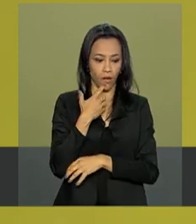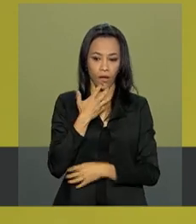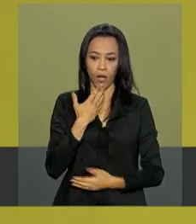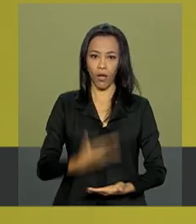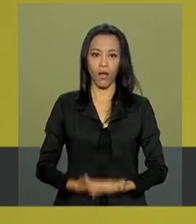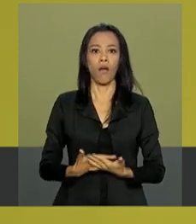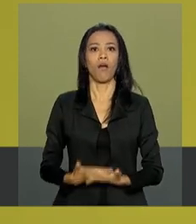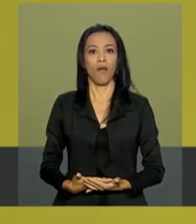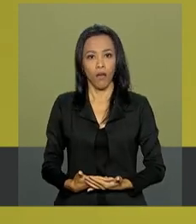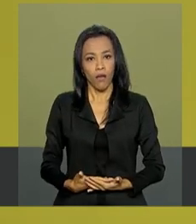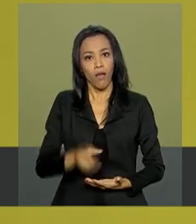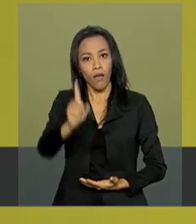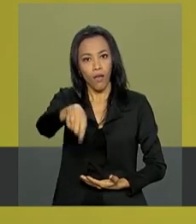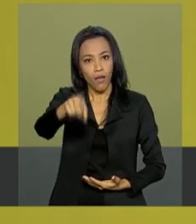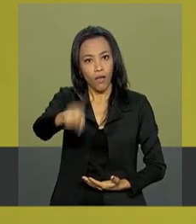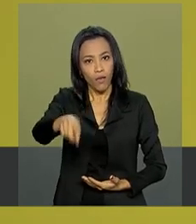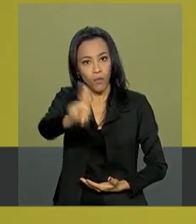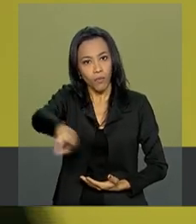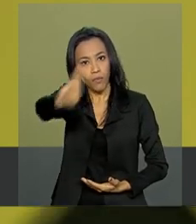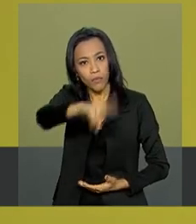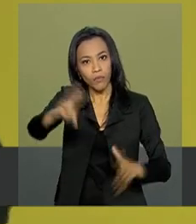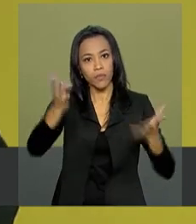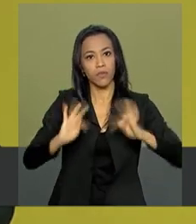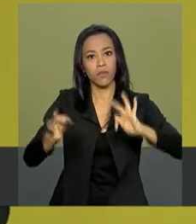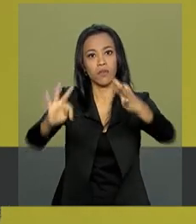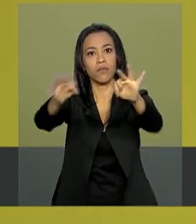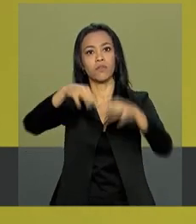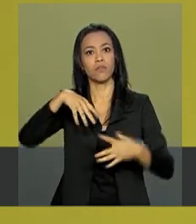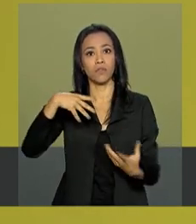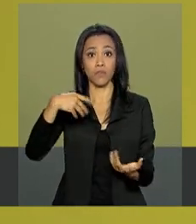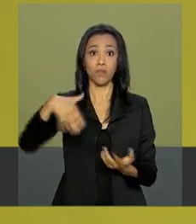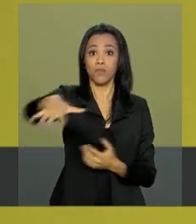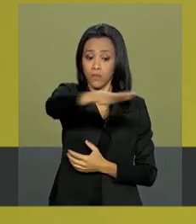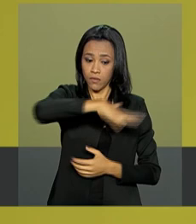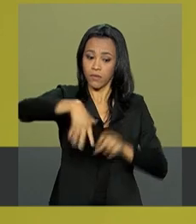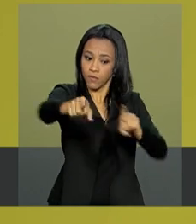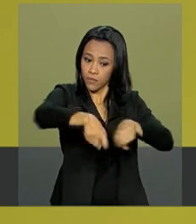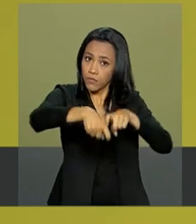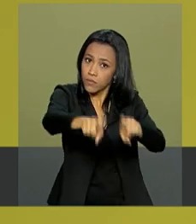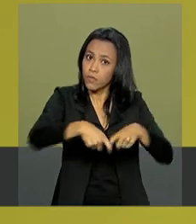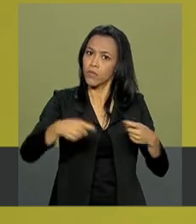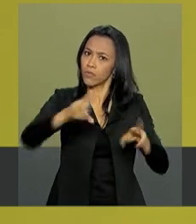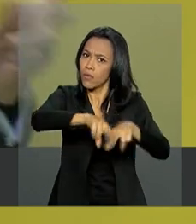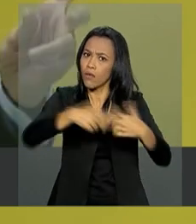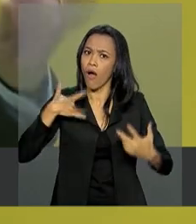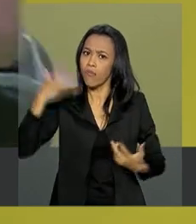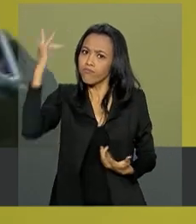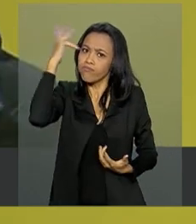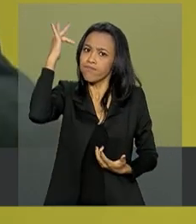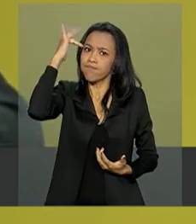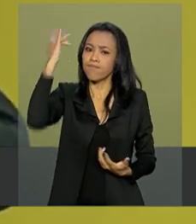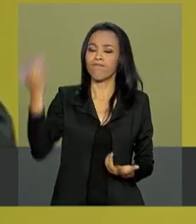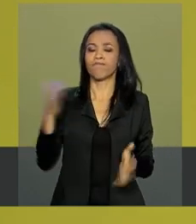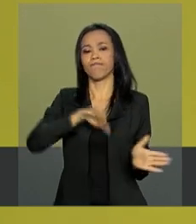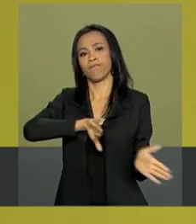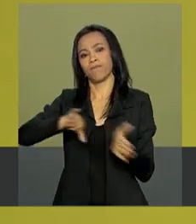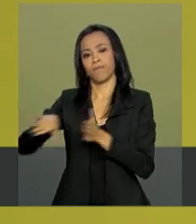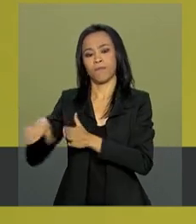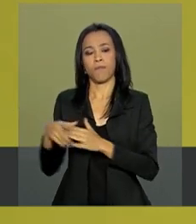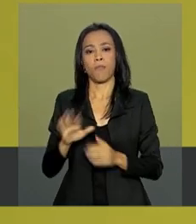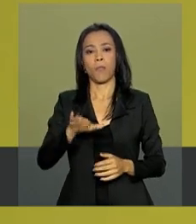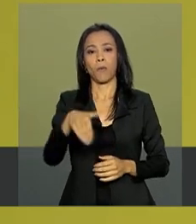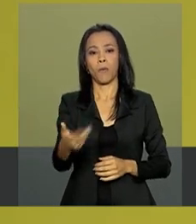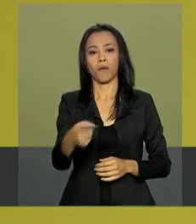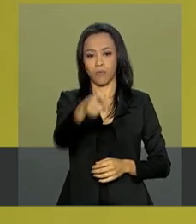da agricultura brasileira, quer dizer, a utilização dos mais seríssimos avanços tecnológicos. Quando eu colhi